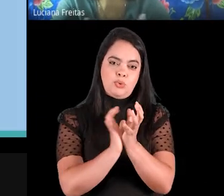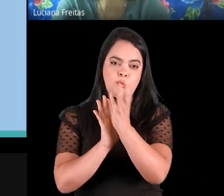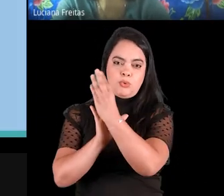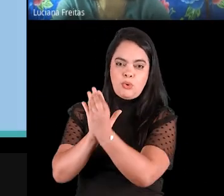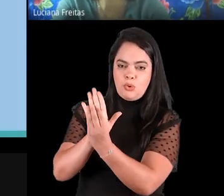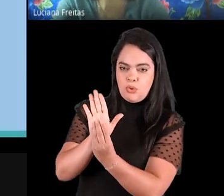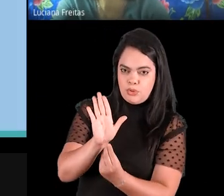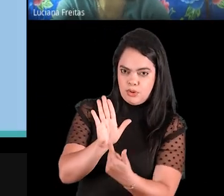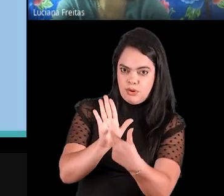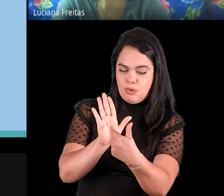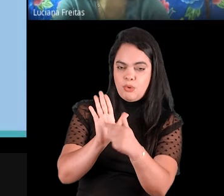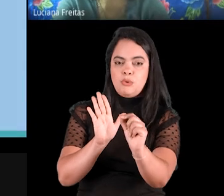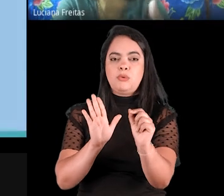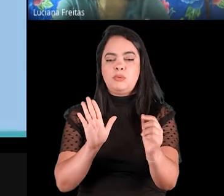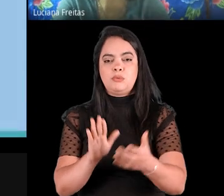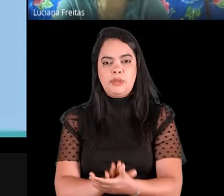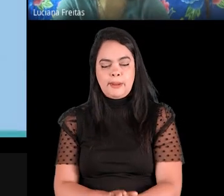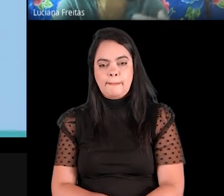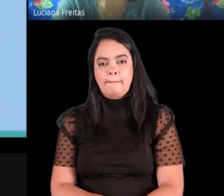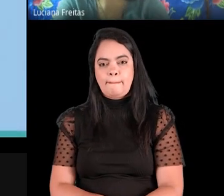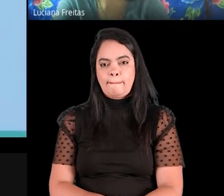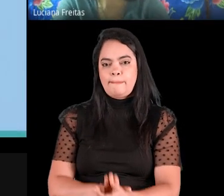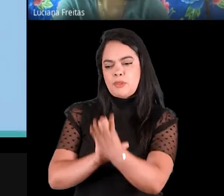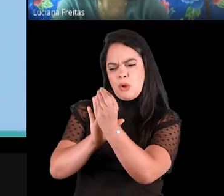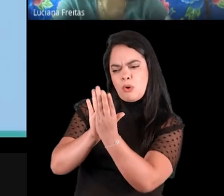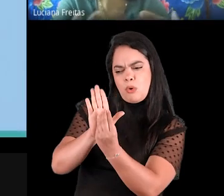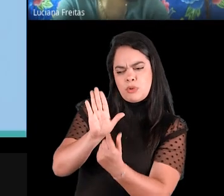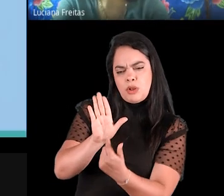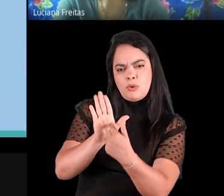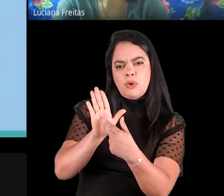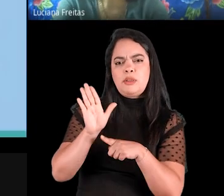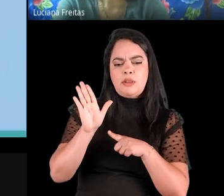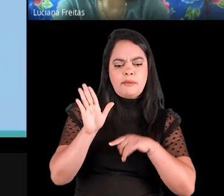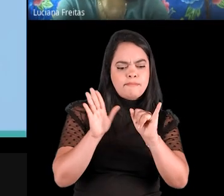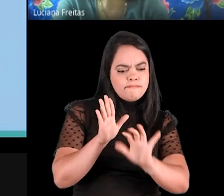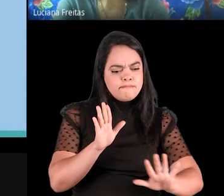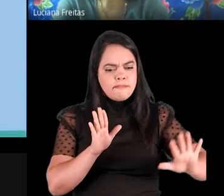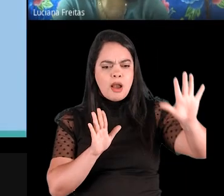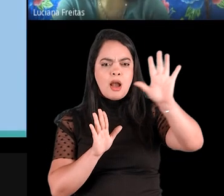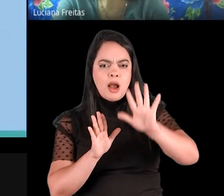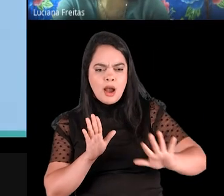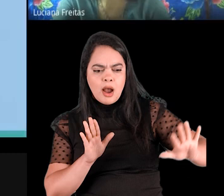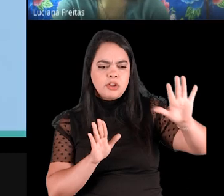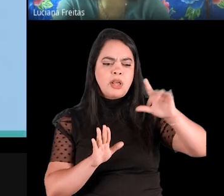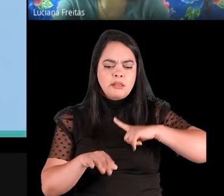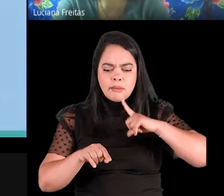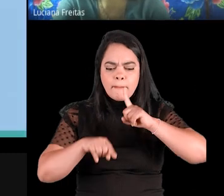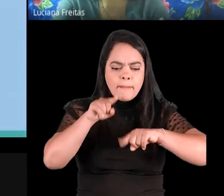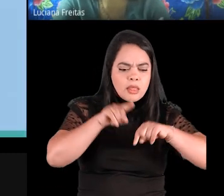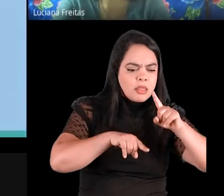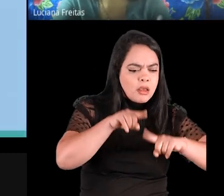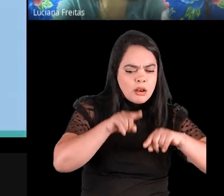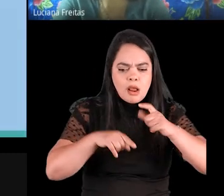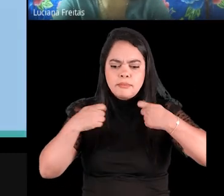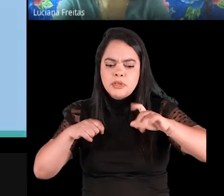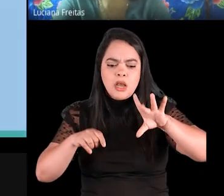que a parte do conteúdo vem imagem, vem o material, e que a gente precisa selecionar bem. E eu lembro